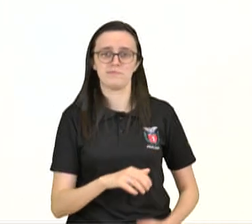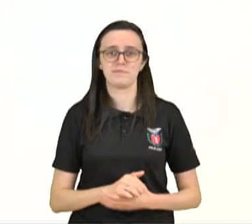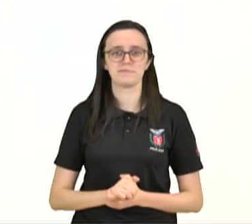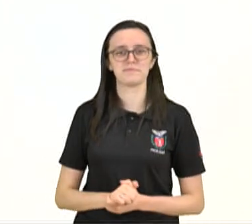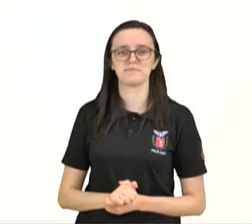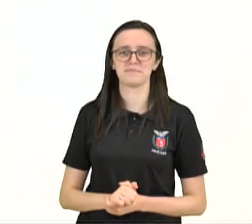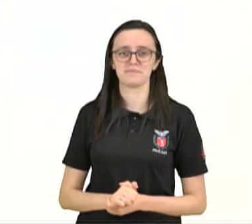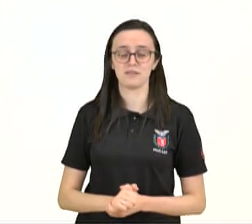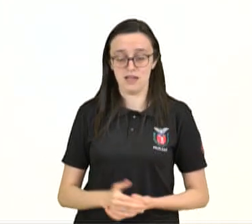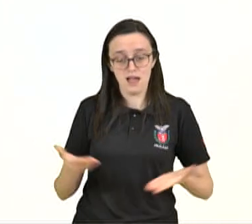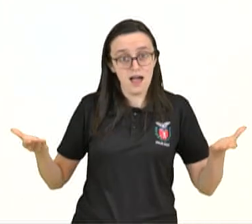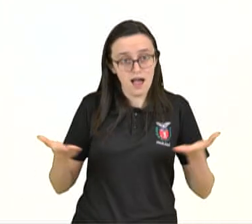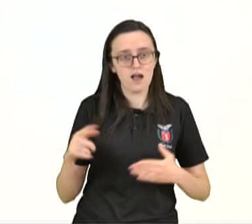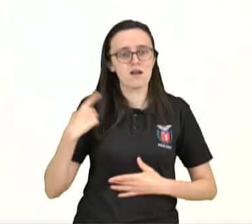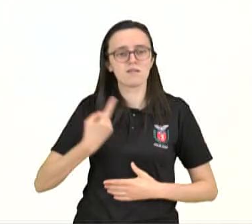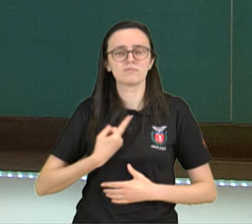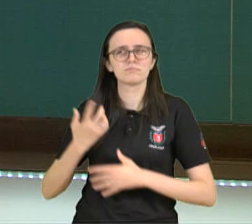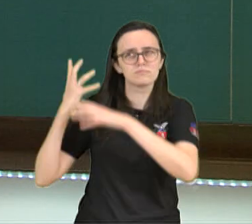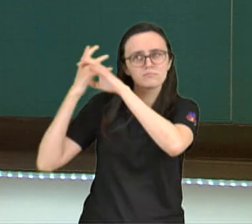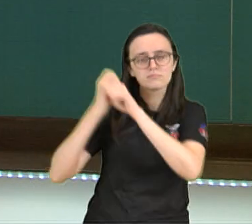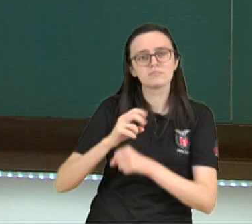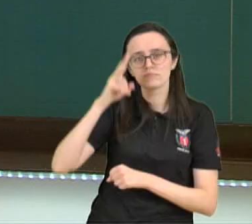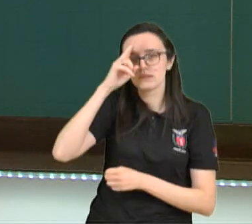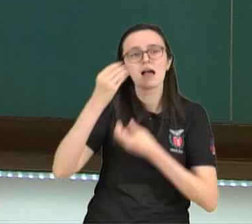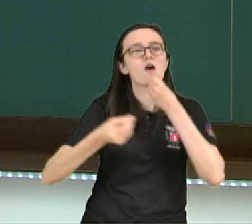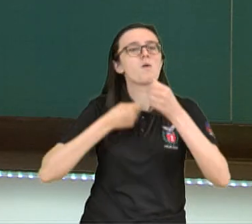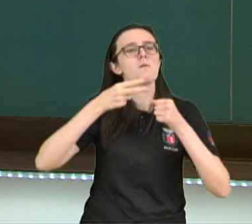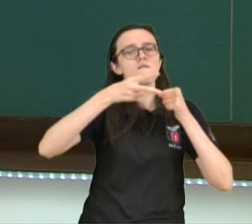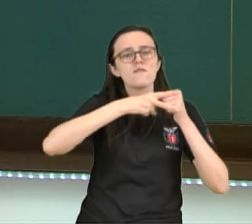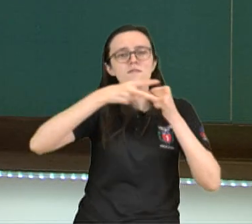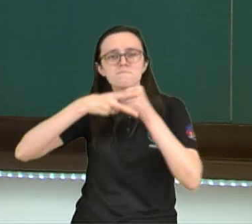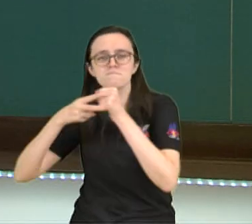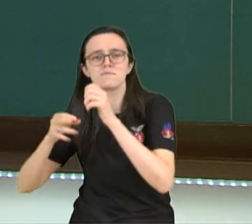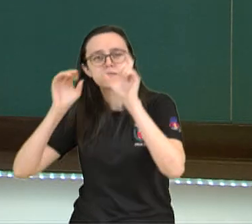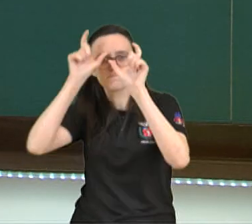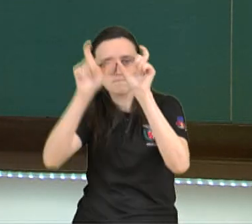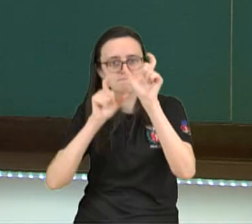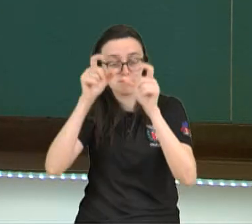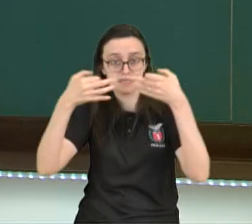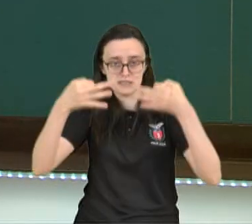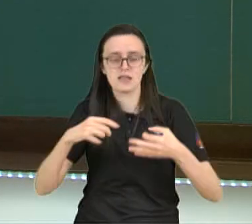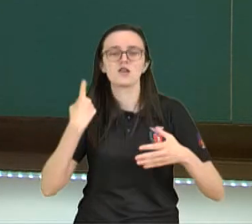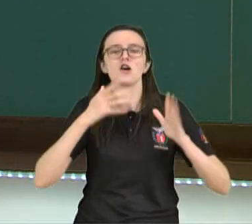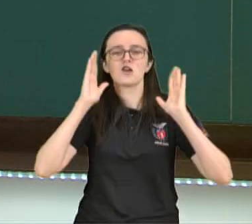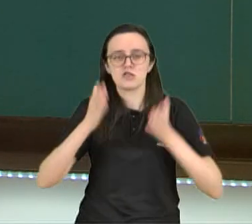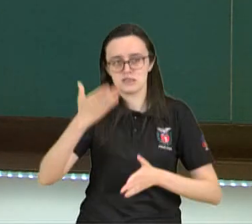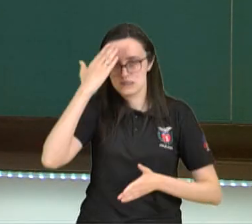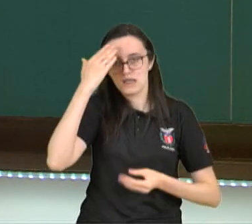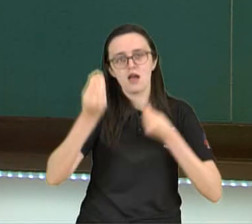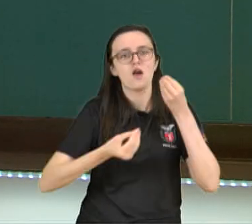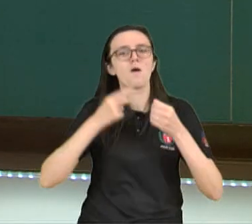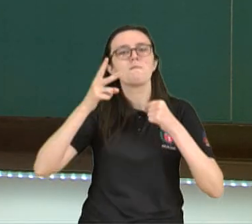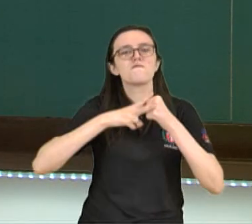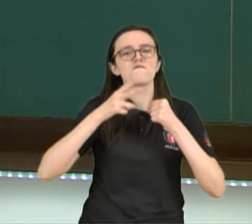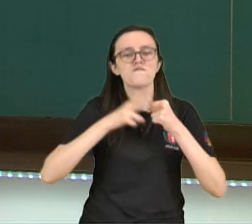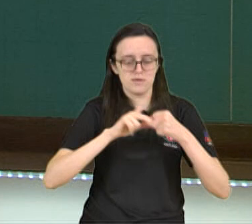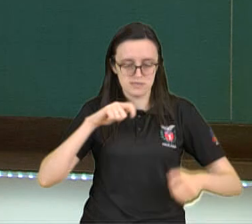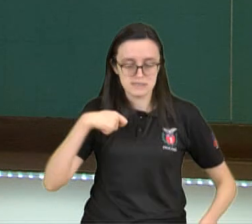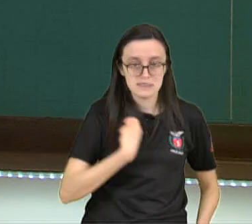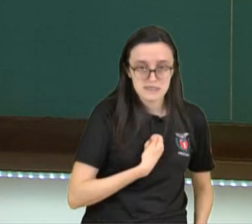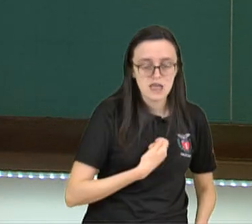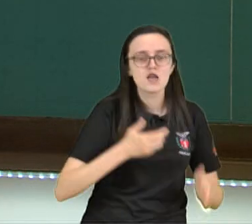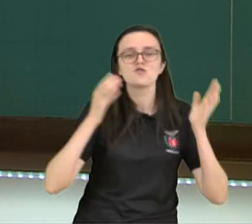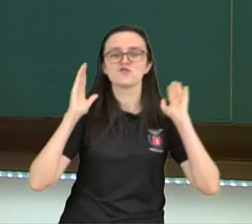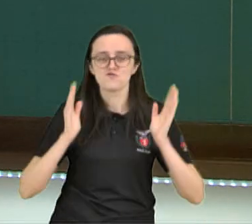E agora nós vamos relembrar como que esses verbos podem ficar conjugados. Nós já sabemos como conjugar o verbo ser,